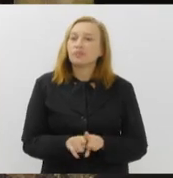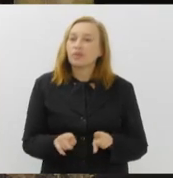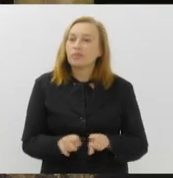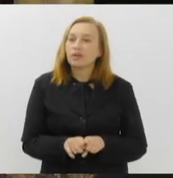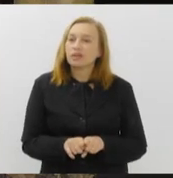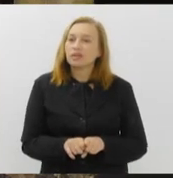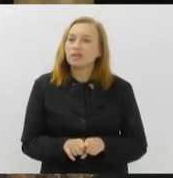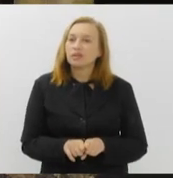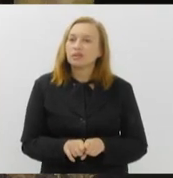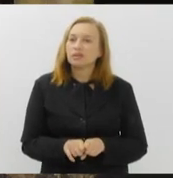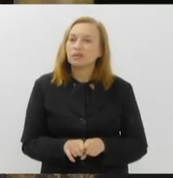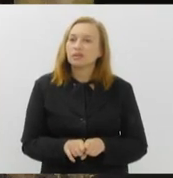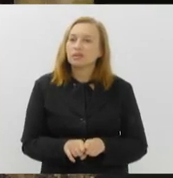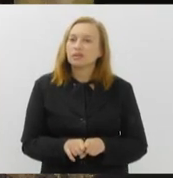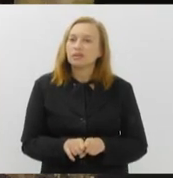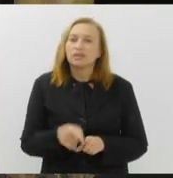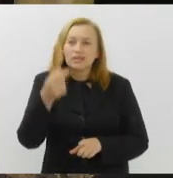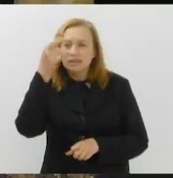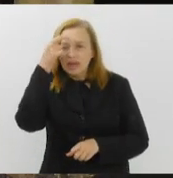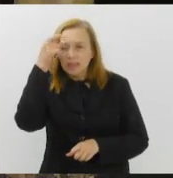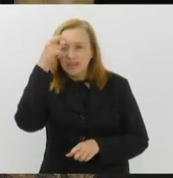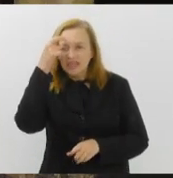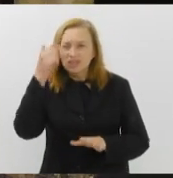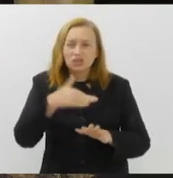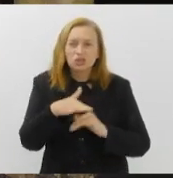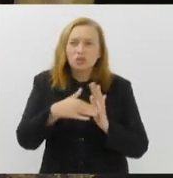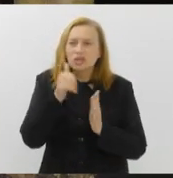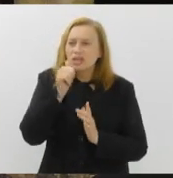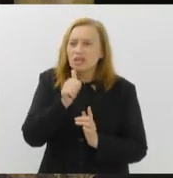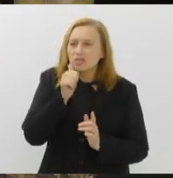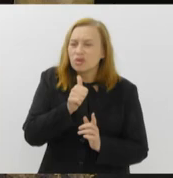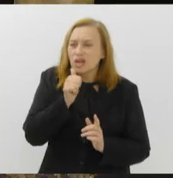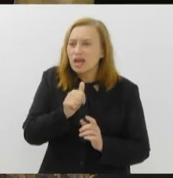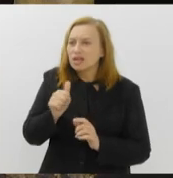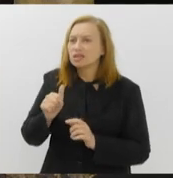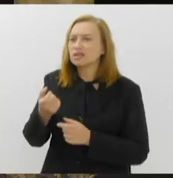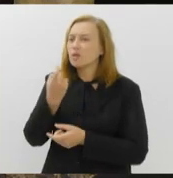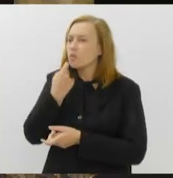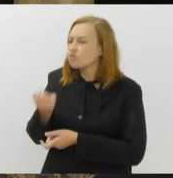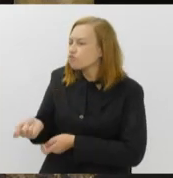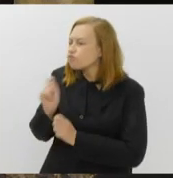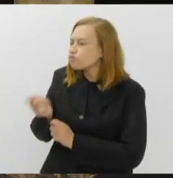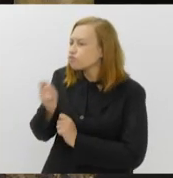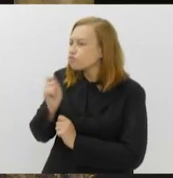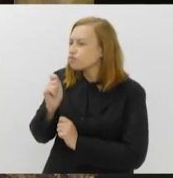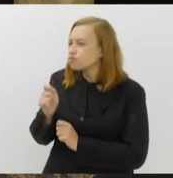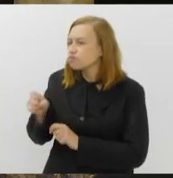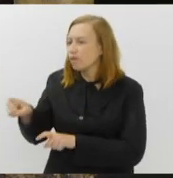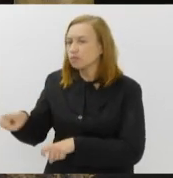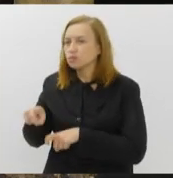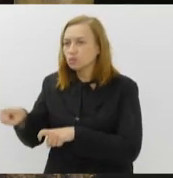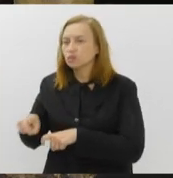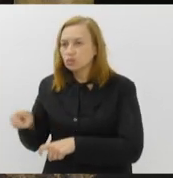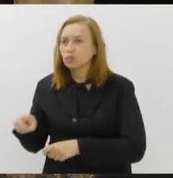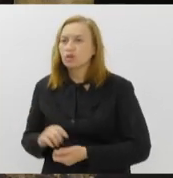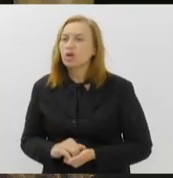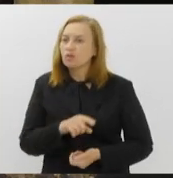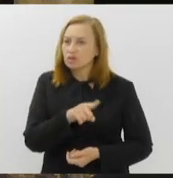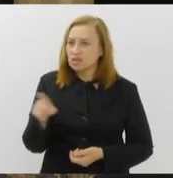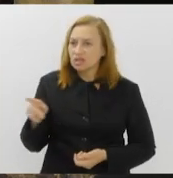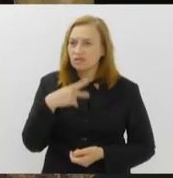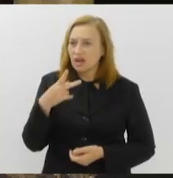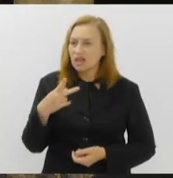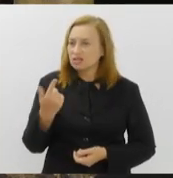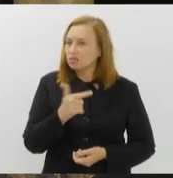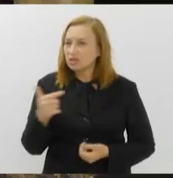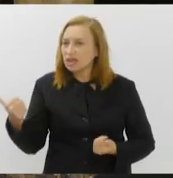para na cabeça de todas as pescadoras, todas as agricultoras e assentadas. Porque, quando vocês dizem que não tem ninguém por